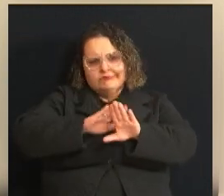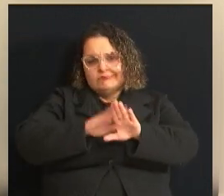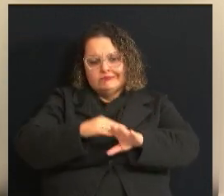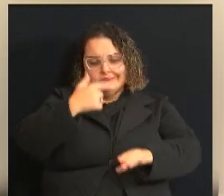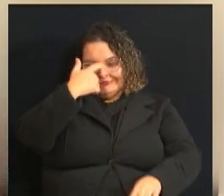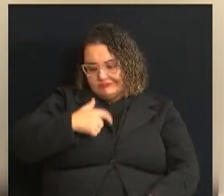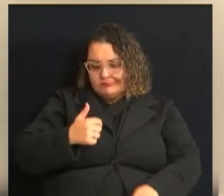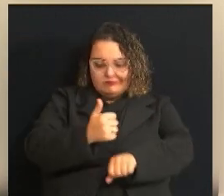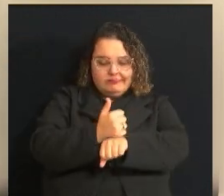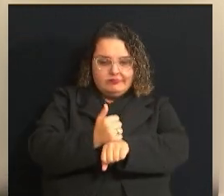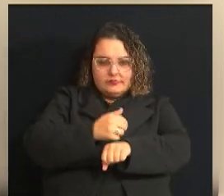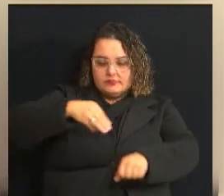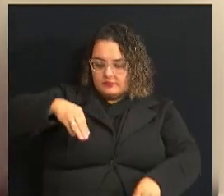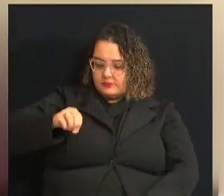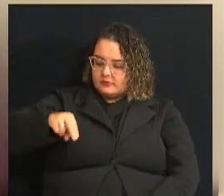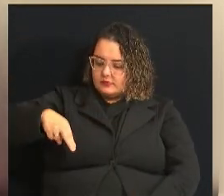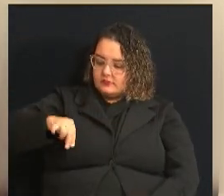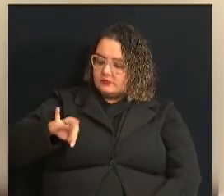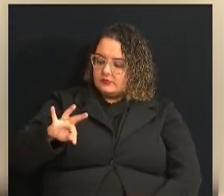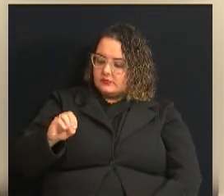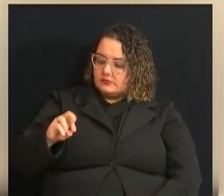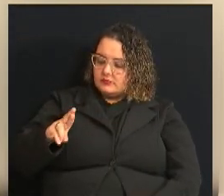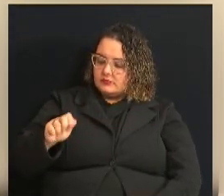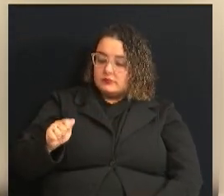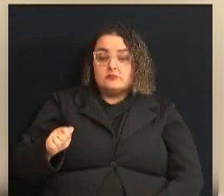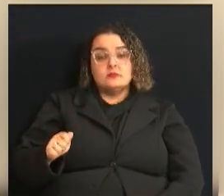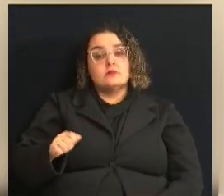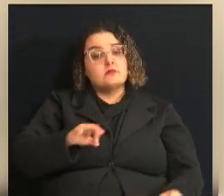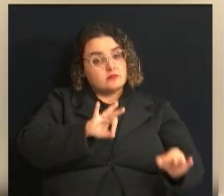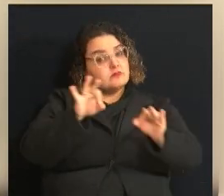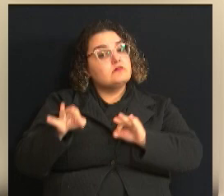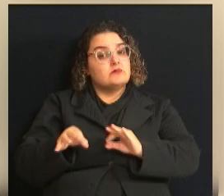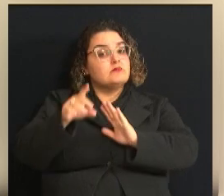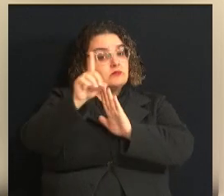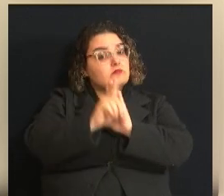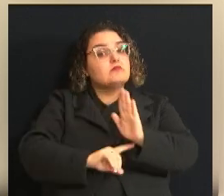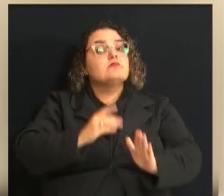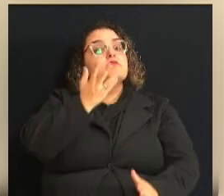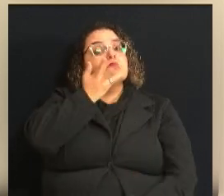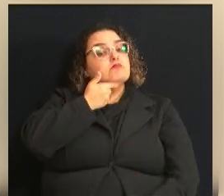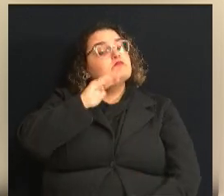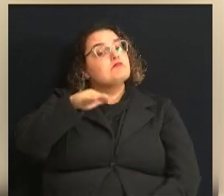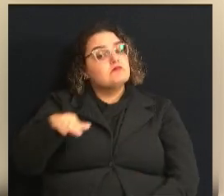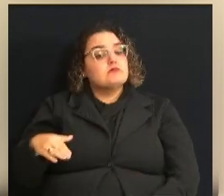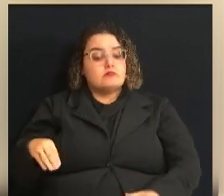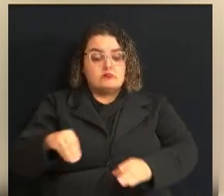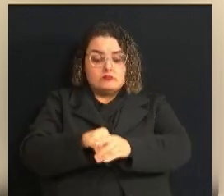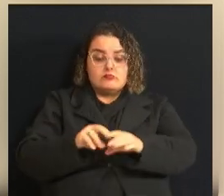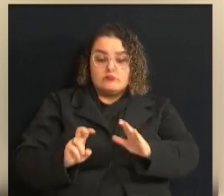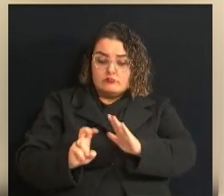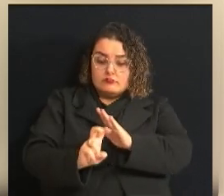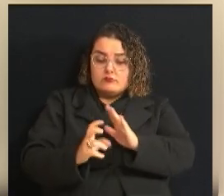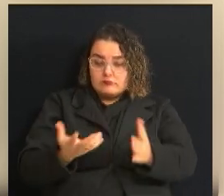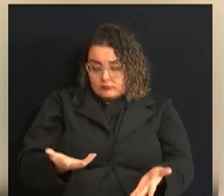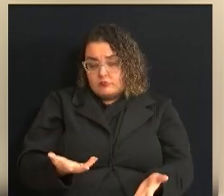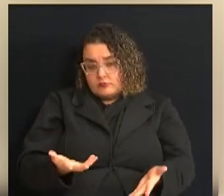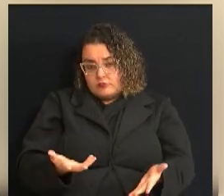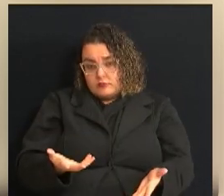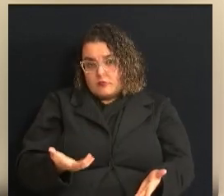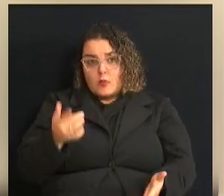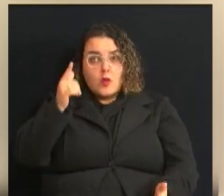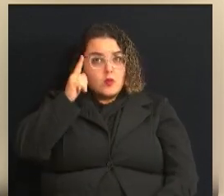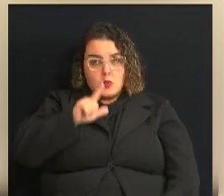infantil, a gente acompanha muito essa questão dos direitos das nossas crianças nas creches. Então, eu acho que, apesar da gente não ter